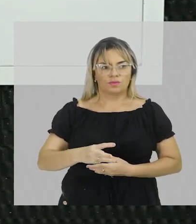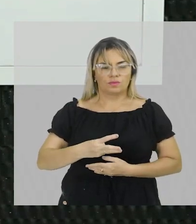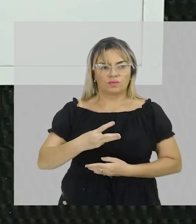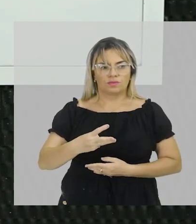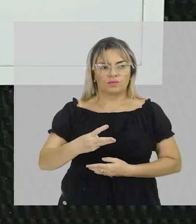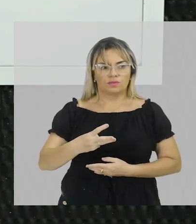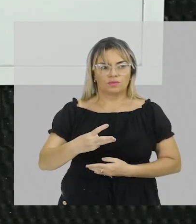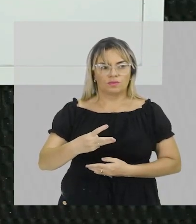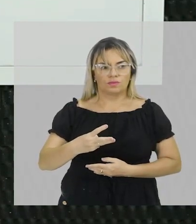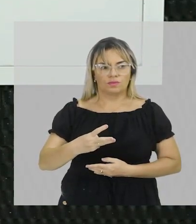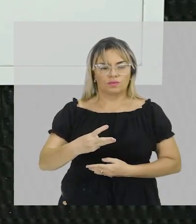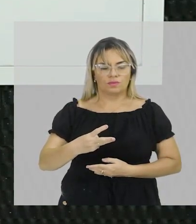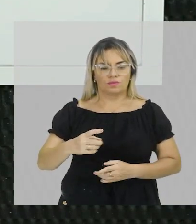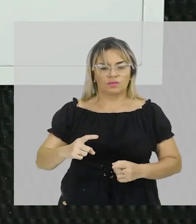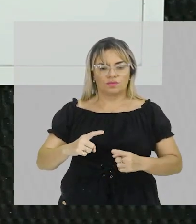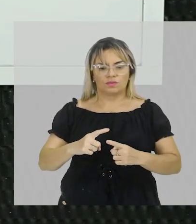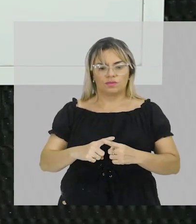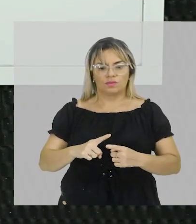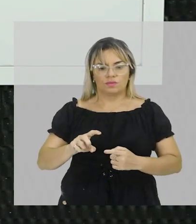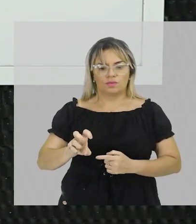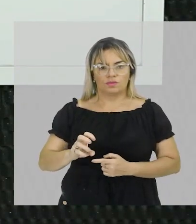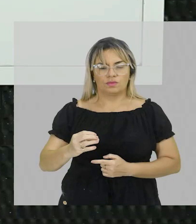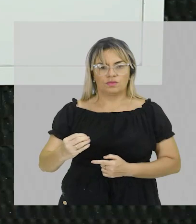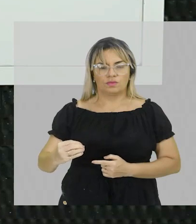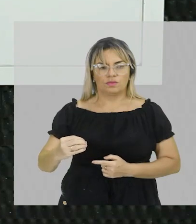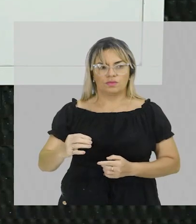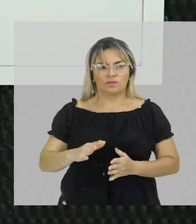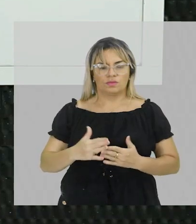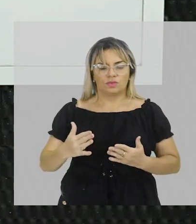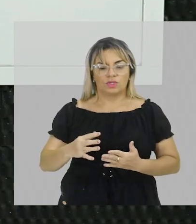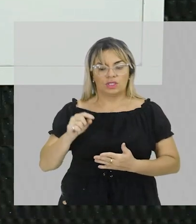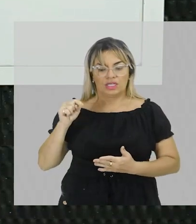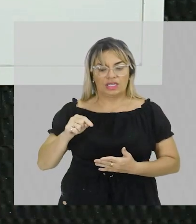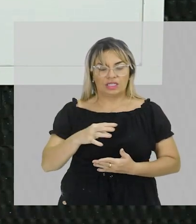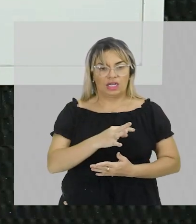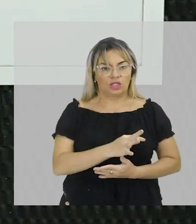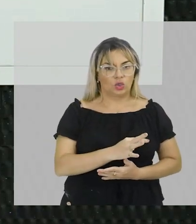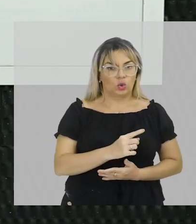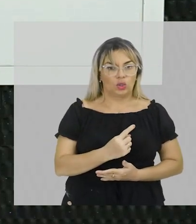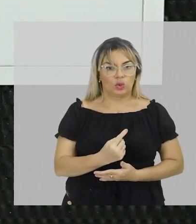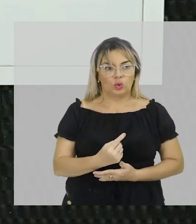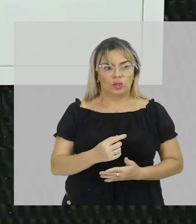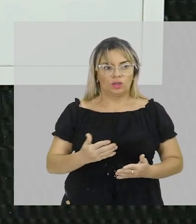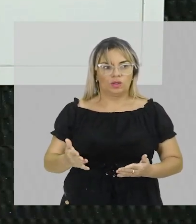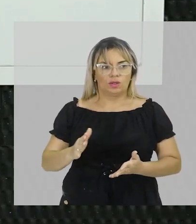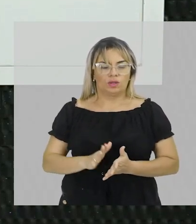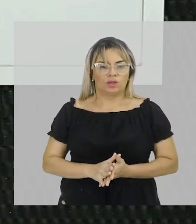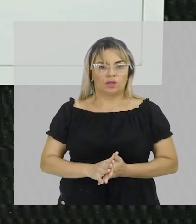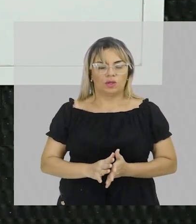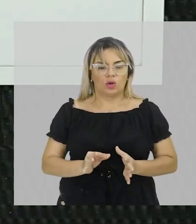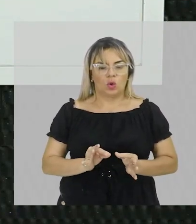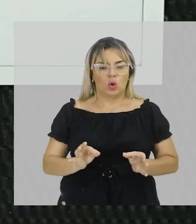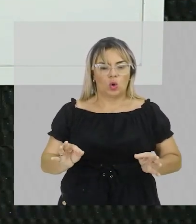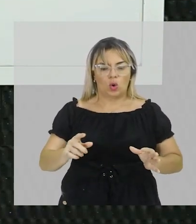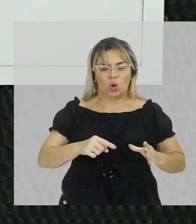que é 50 da torre 1. Tá? Então, você tem um comprimento aí, turma, um comprimento de